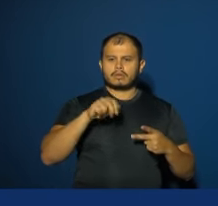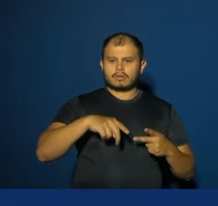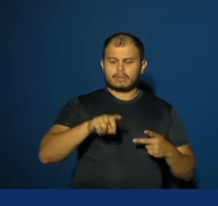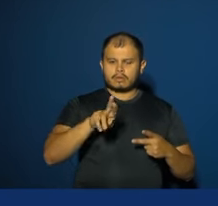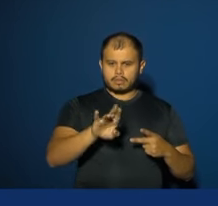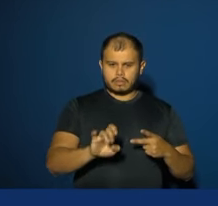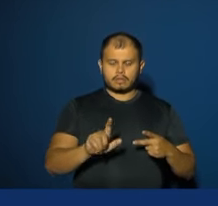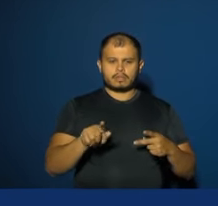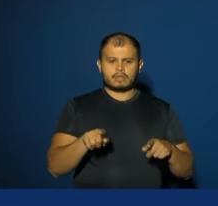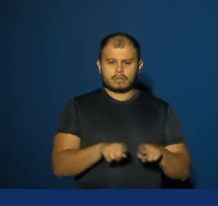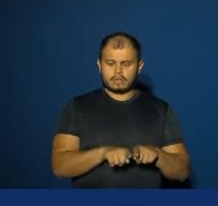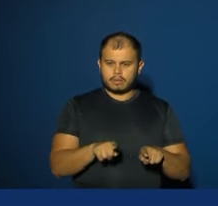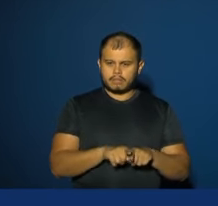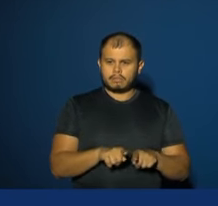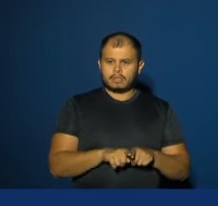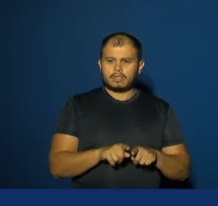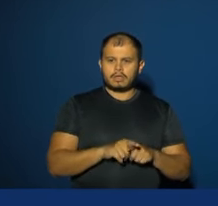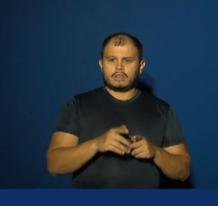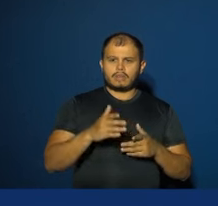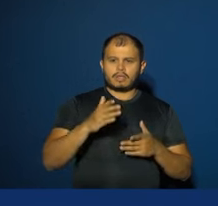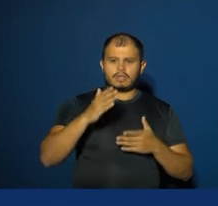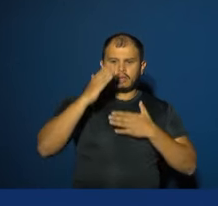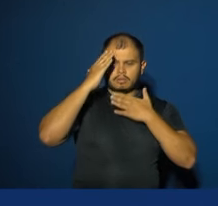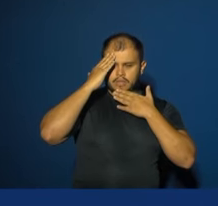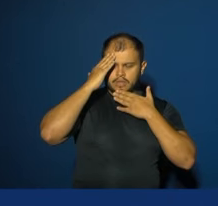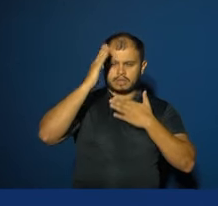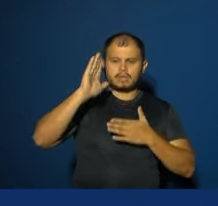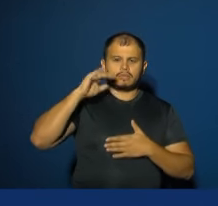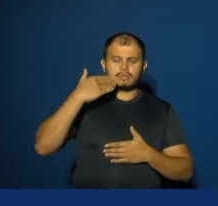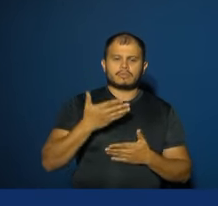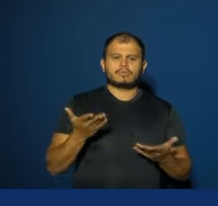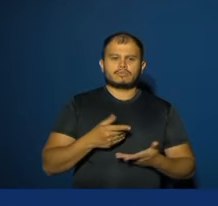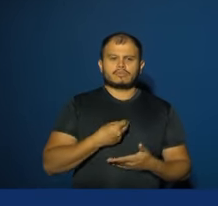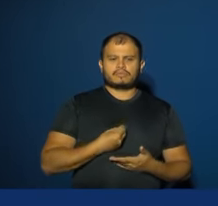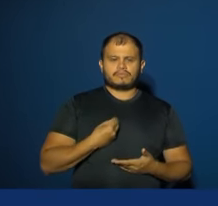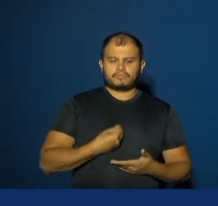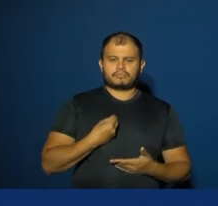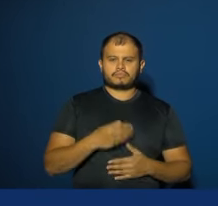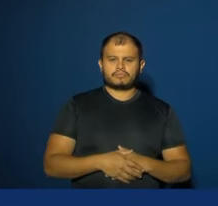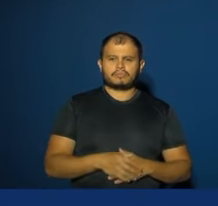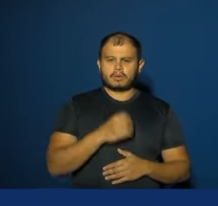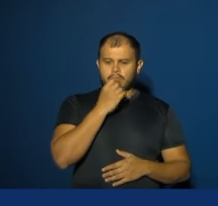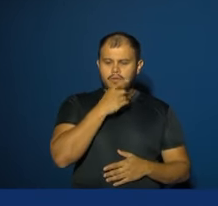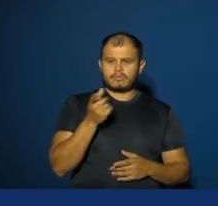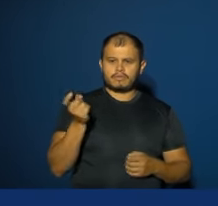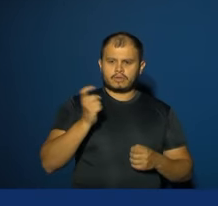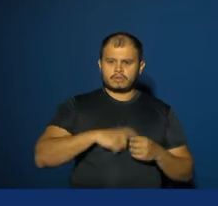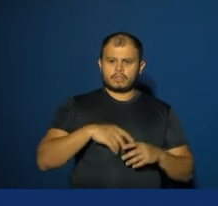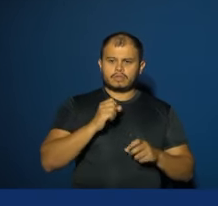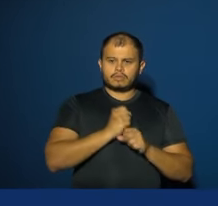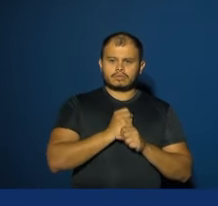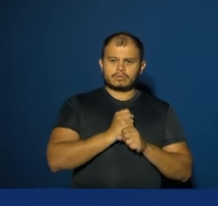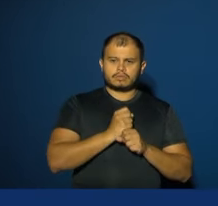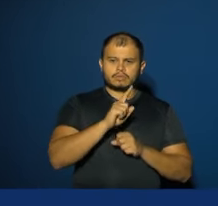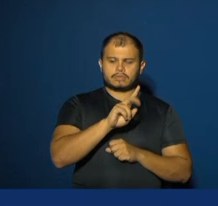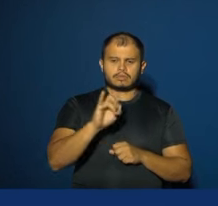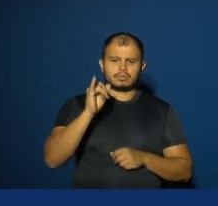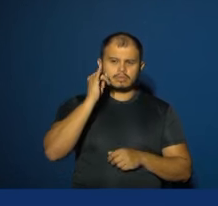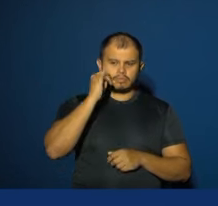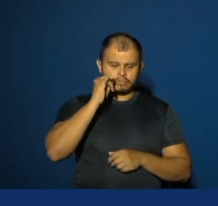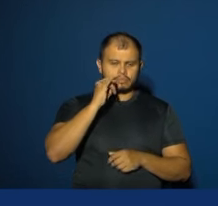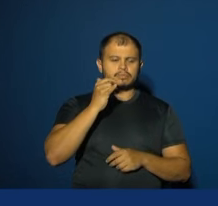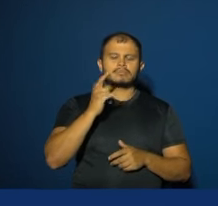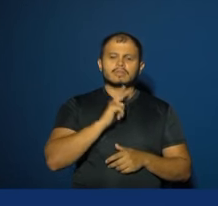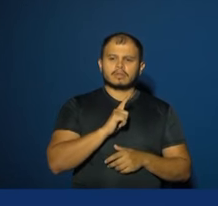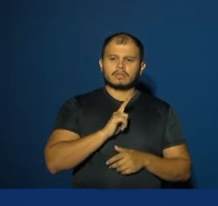a Salute e o convite para estar aqui hoje neste neste painel eh bom estar de volta eu estive 15 anos no setor elétrico e